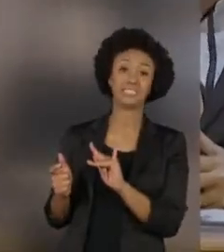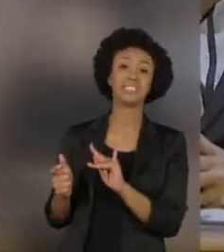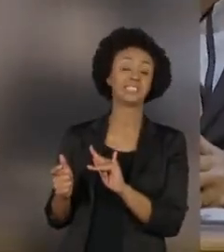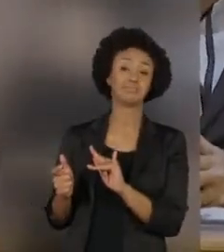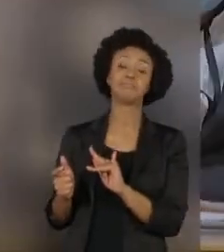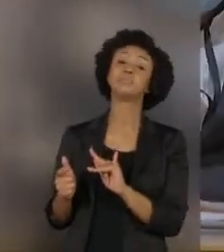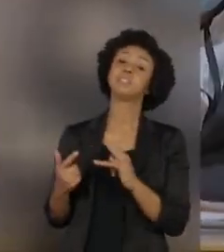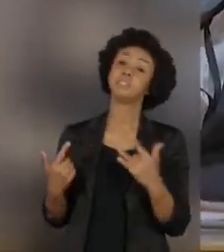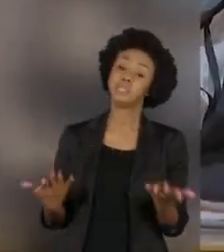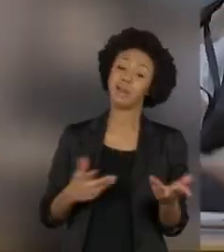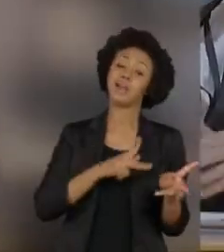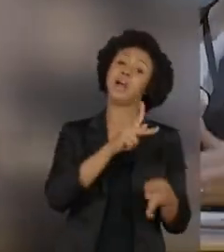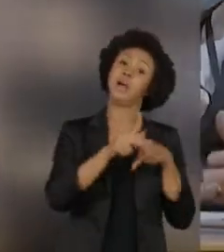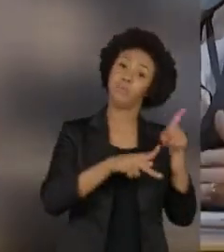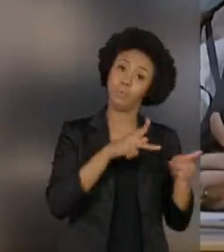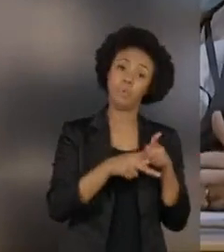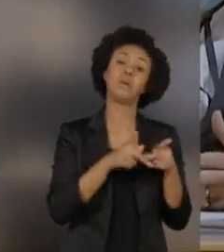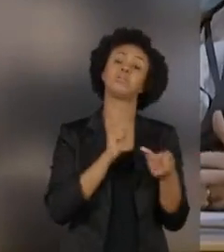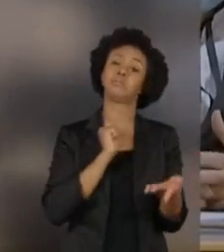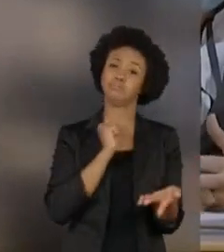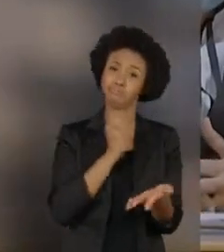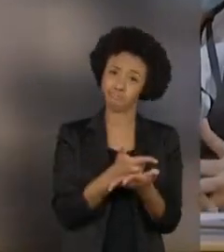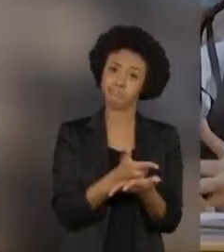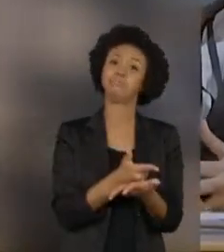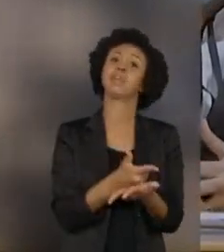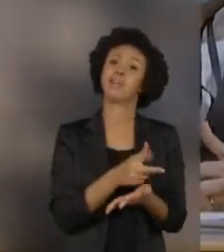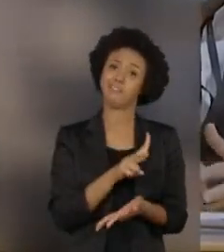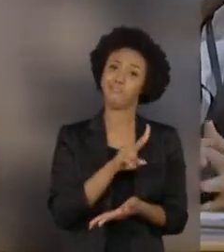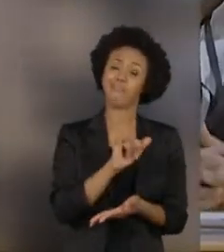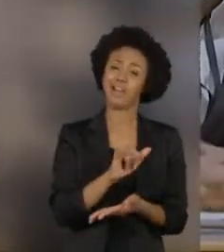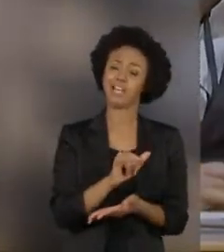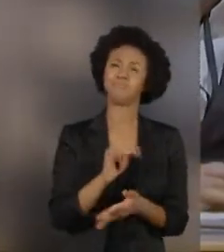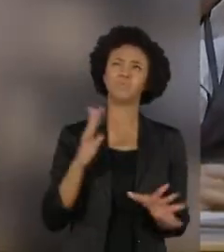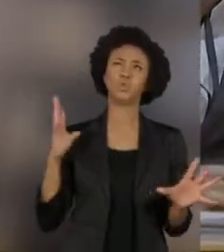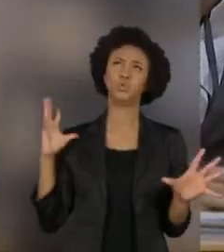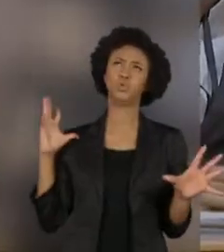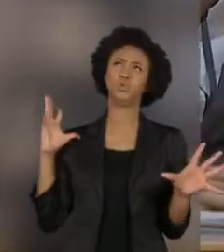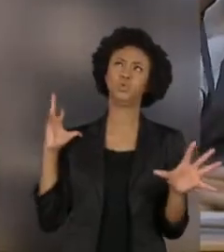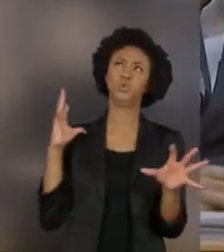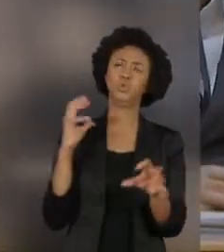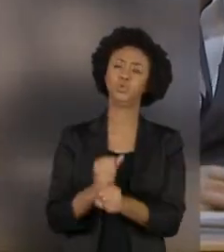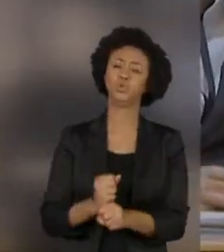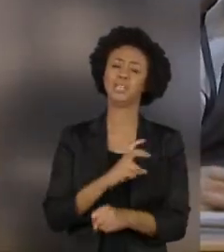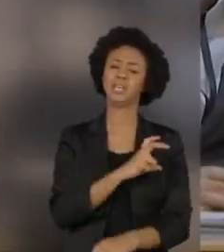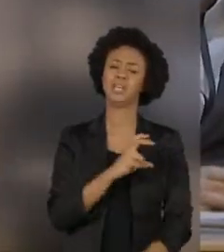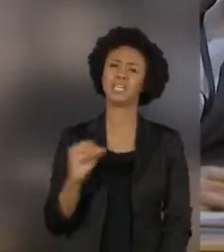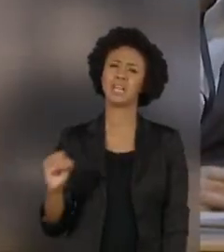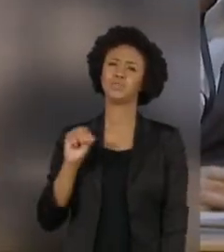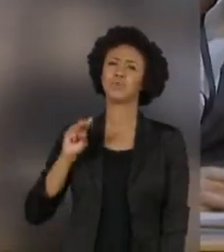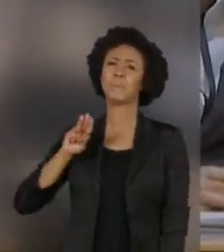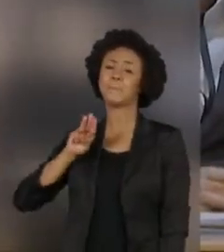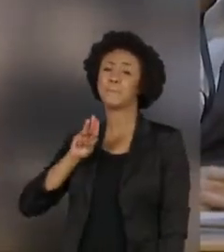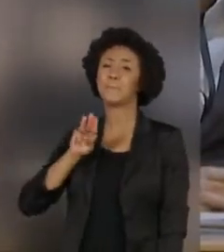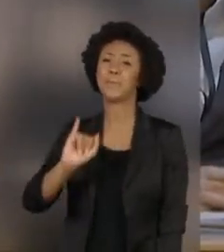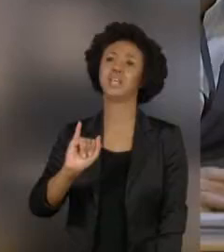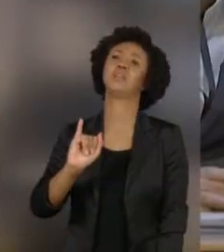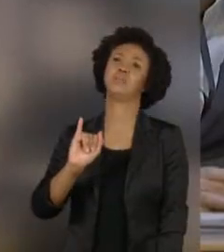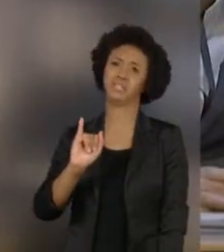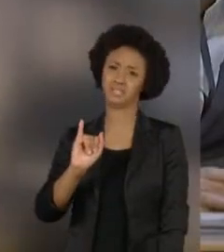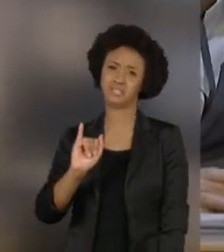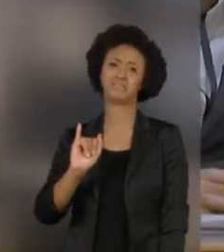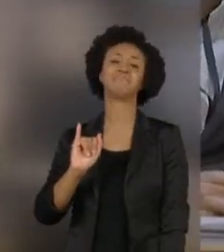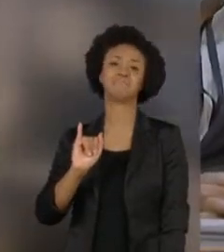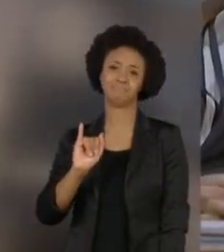pelo consumidor. Essa soma atinge 500 bilhões de reais, se nós